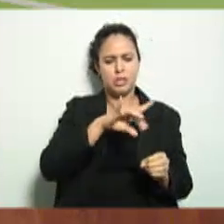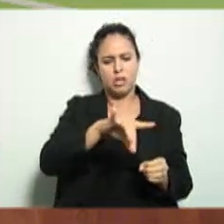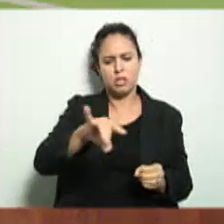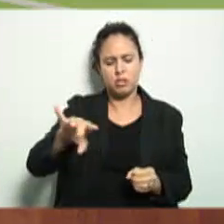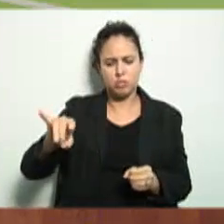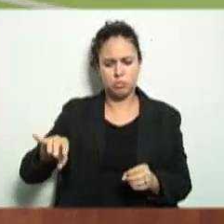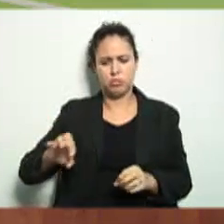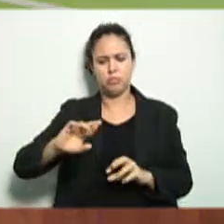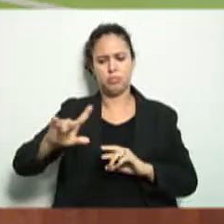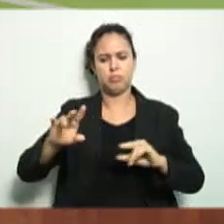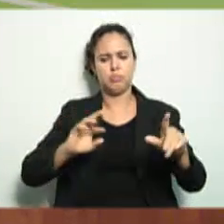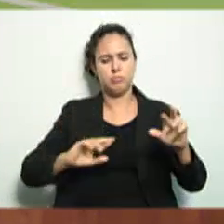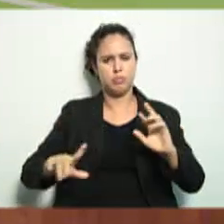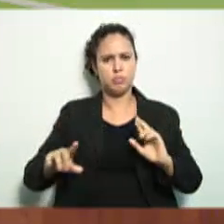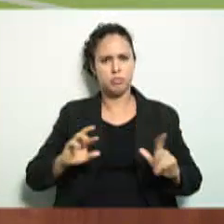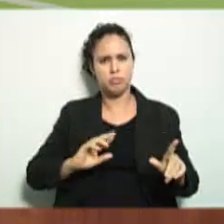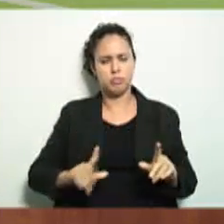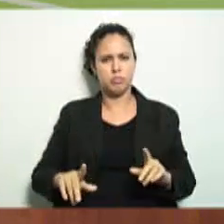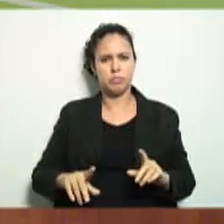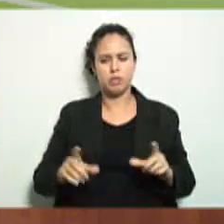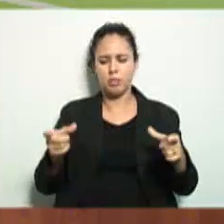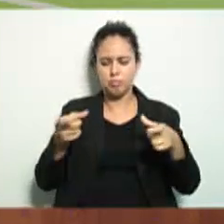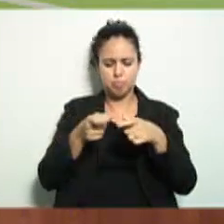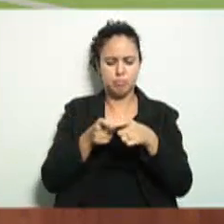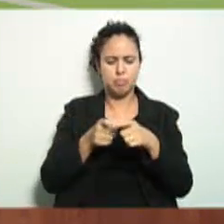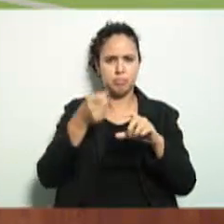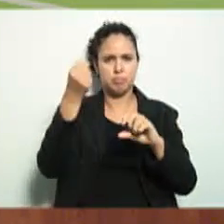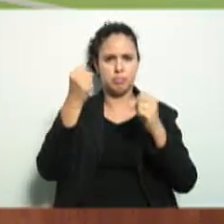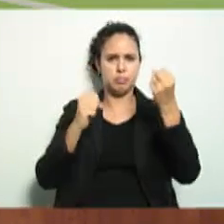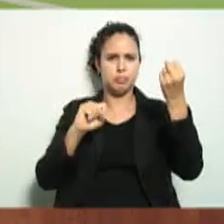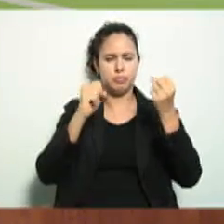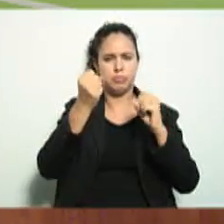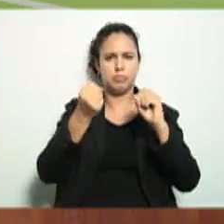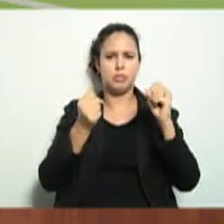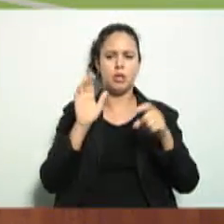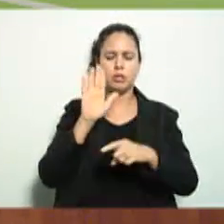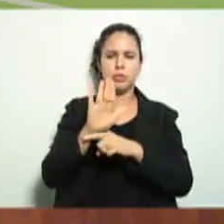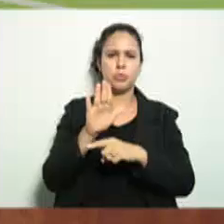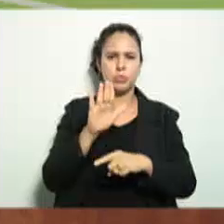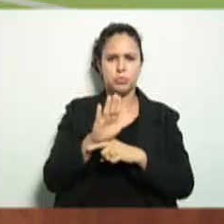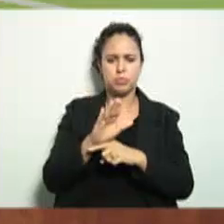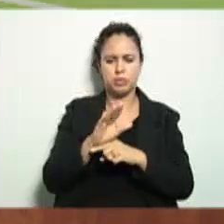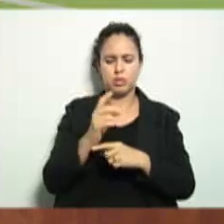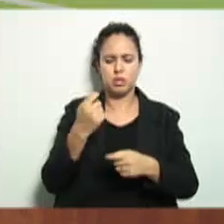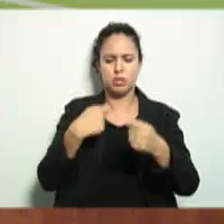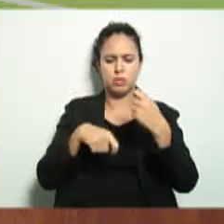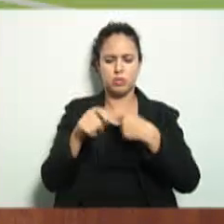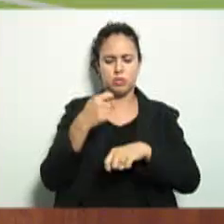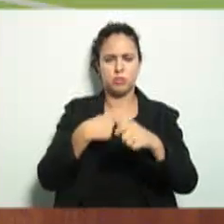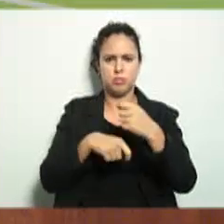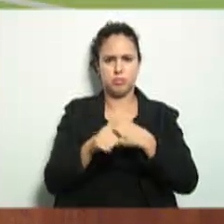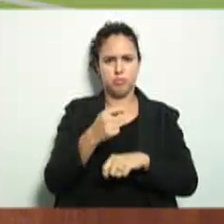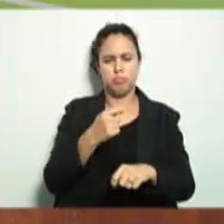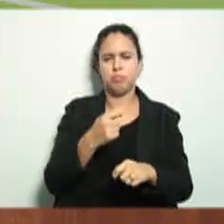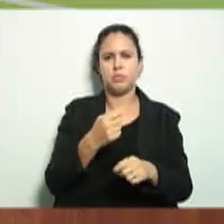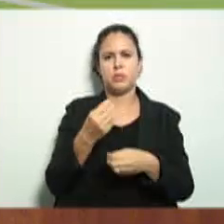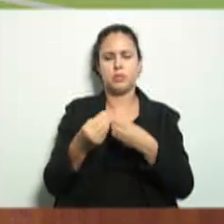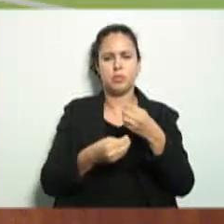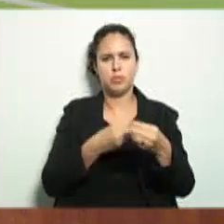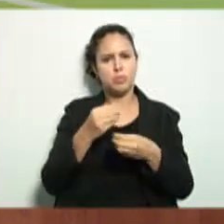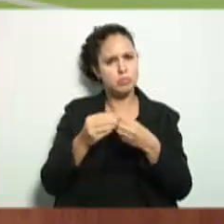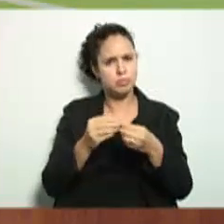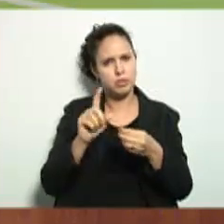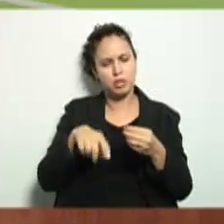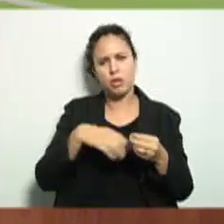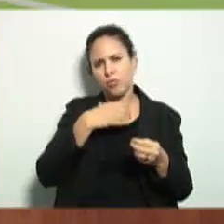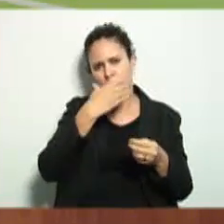fica muito feliz. Então, mini-indústrias fomentando ali a economia através da polpa de frutas na região de